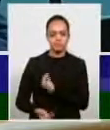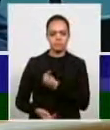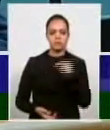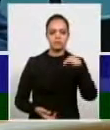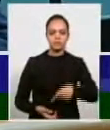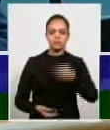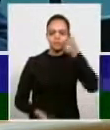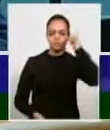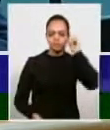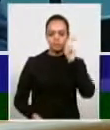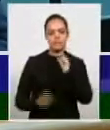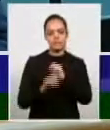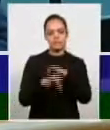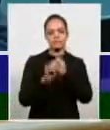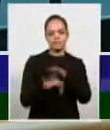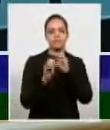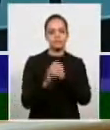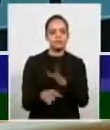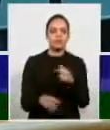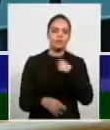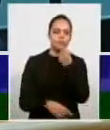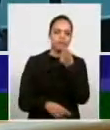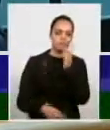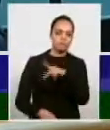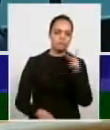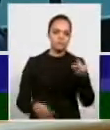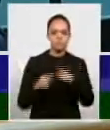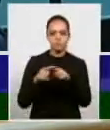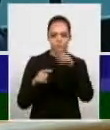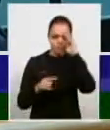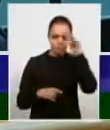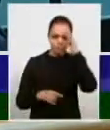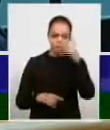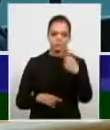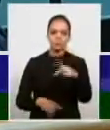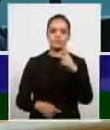aqui, educadoras, né? Eu chamo elas de professoras, que o sonho delas é ser